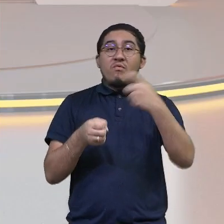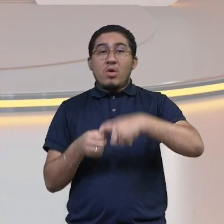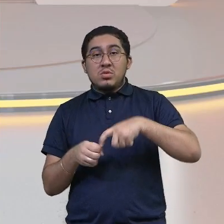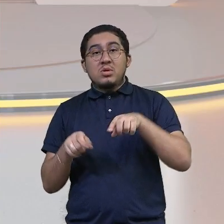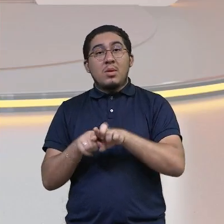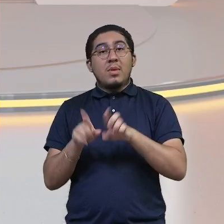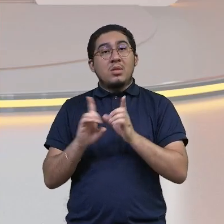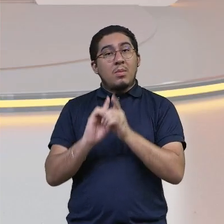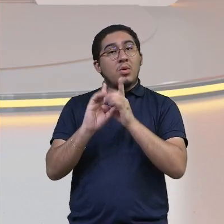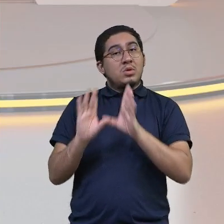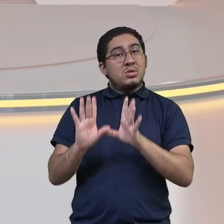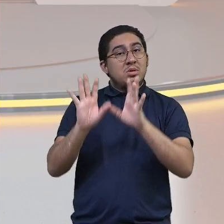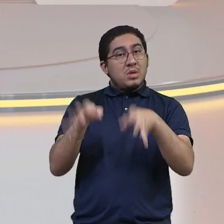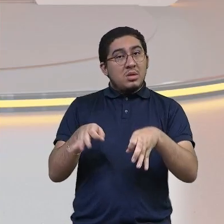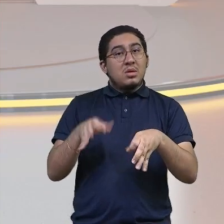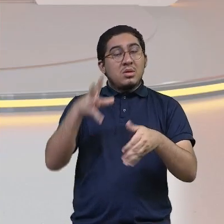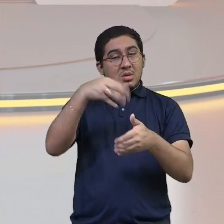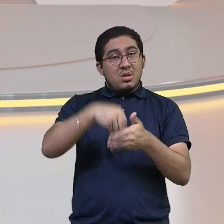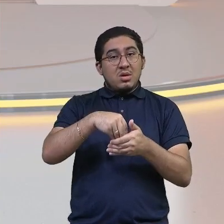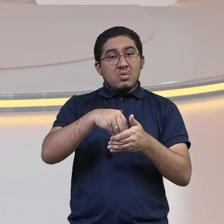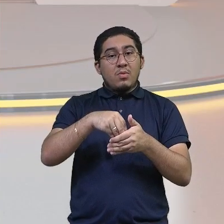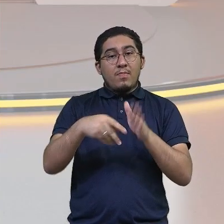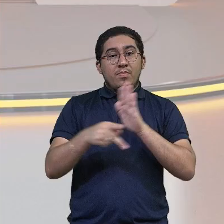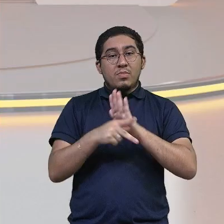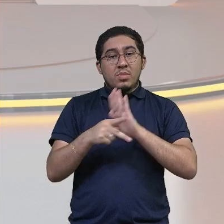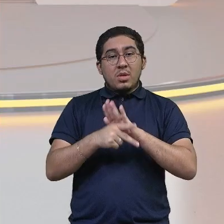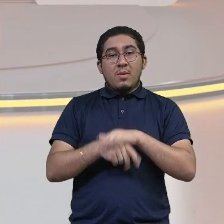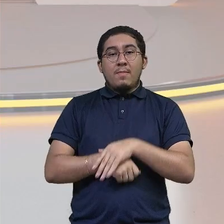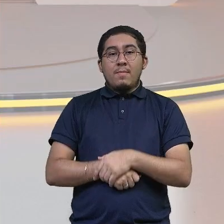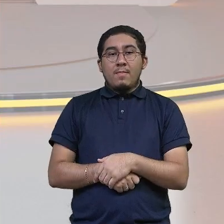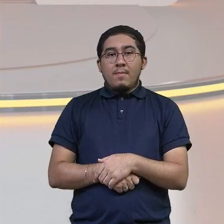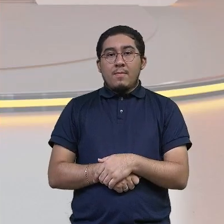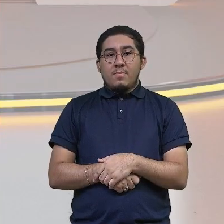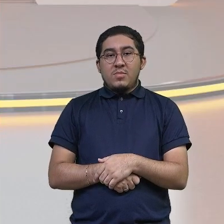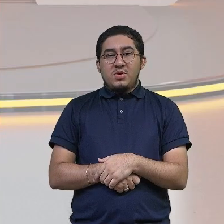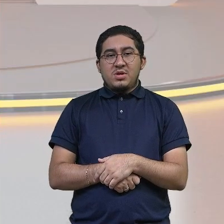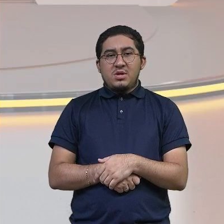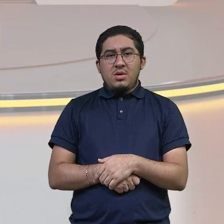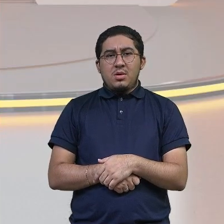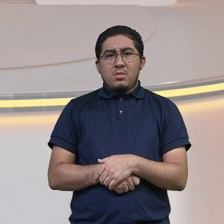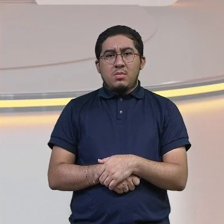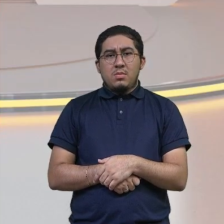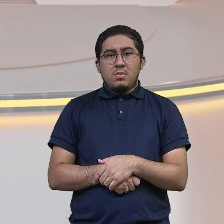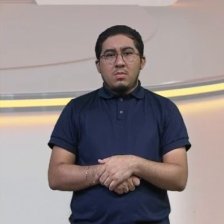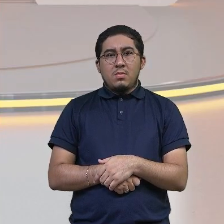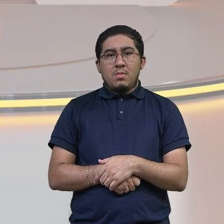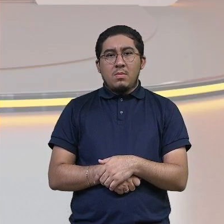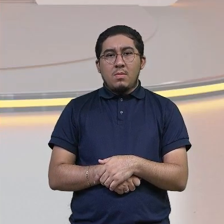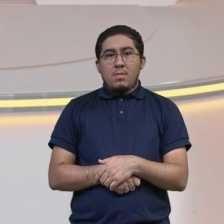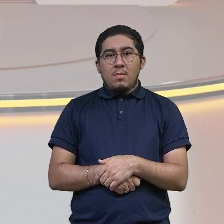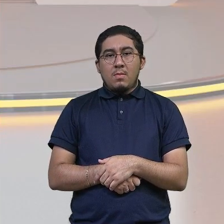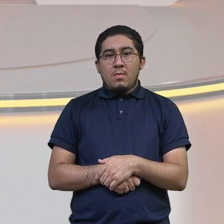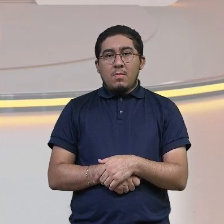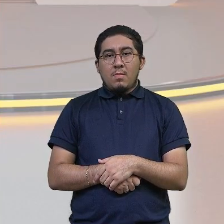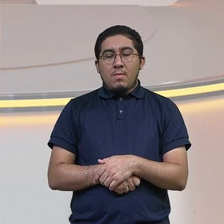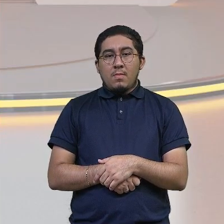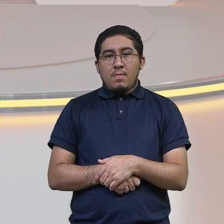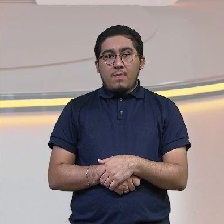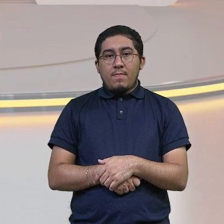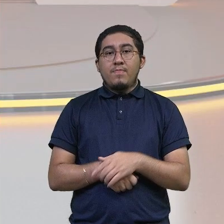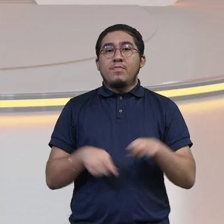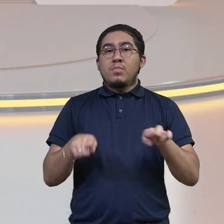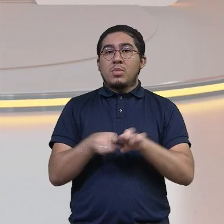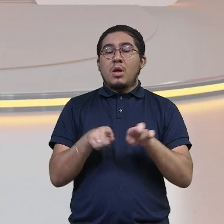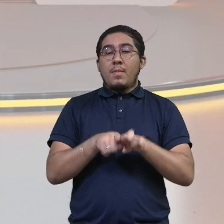Da democracia dentro da China. Continuando o nosso texto, a ditadura marcada pelo terrorismo